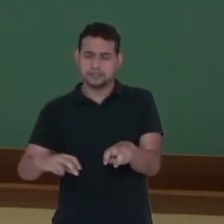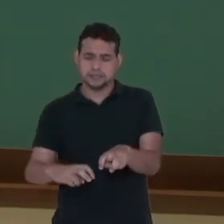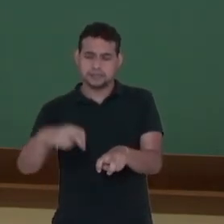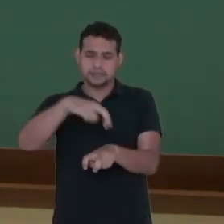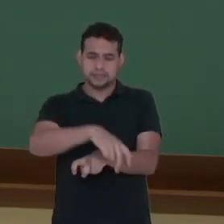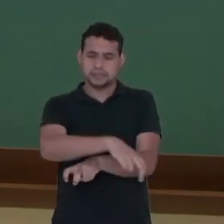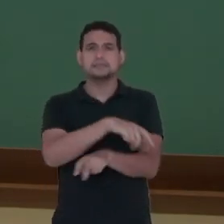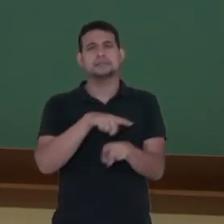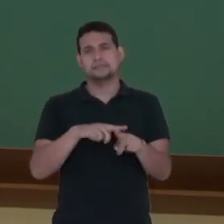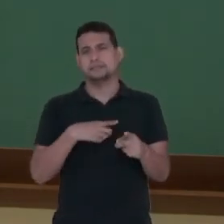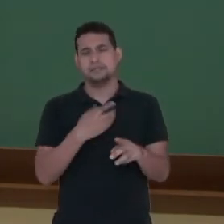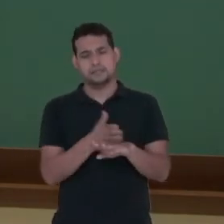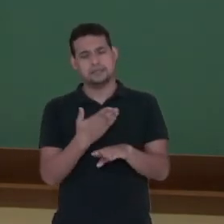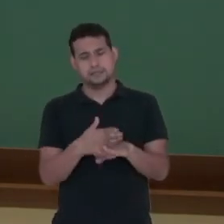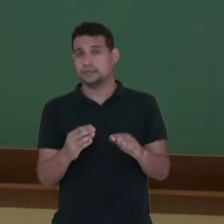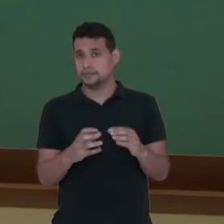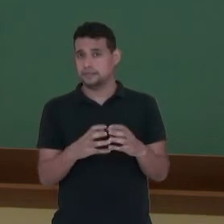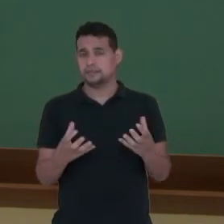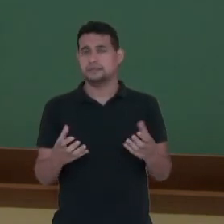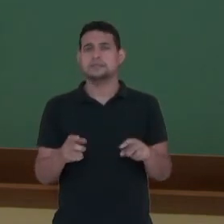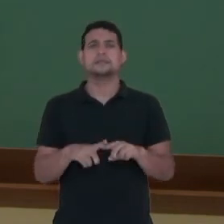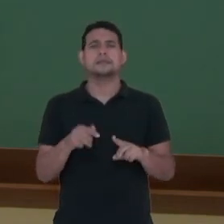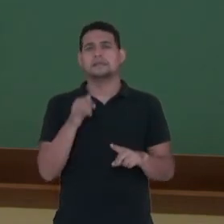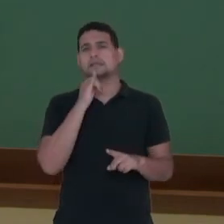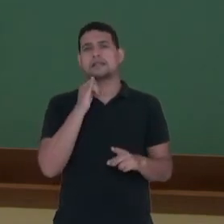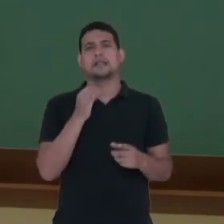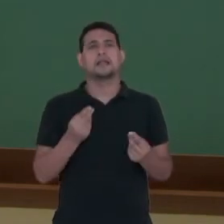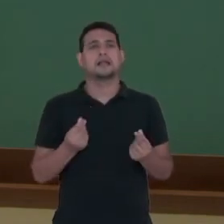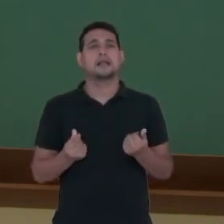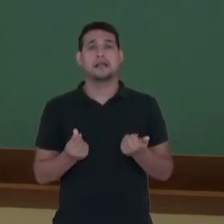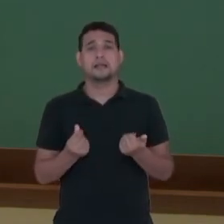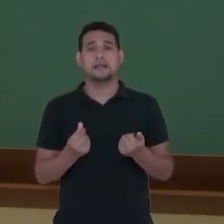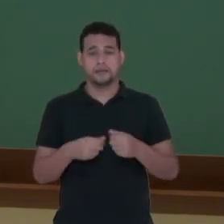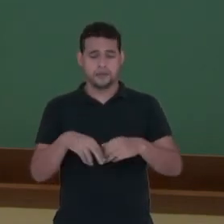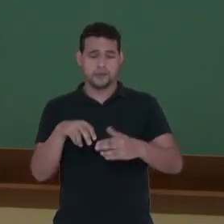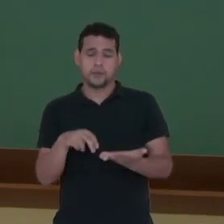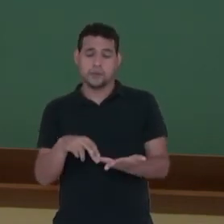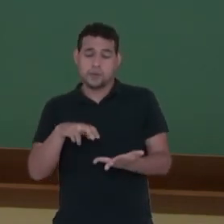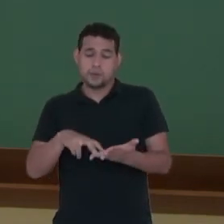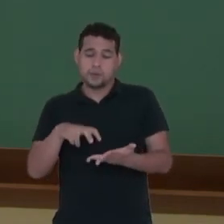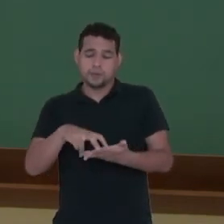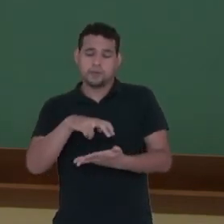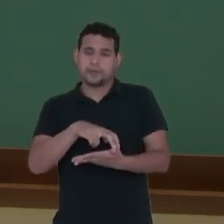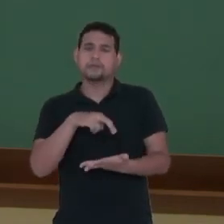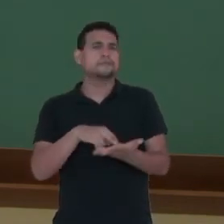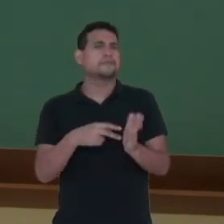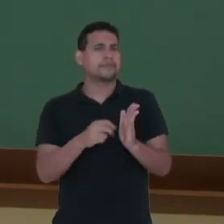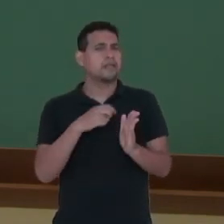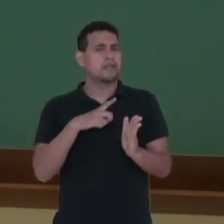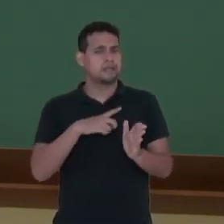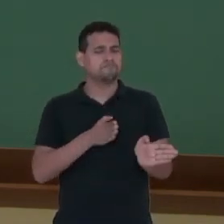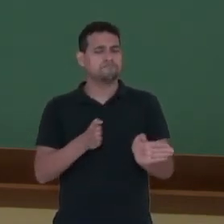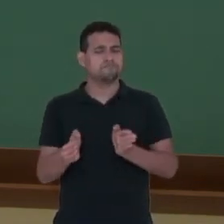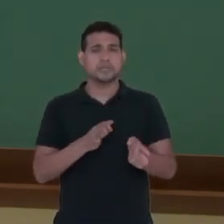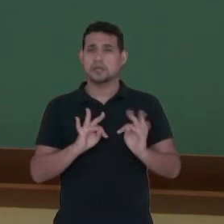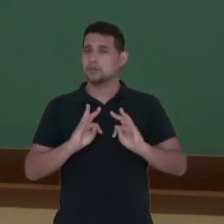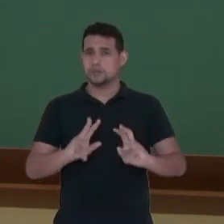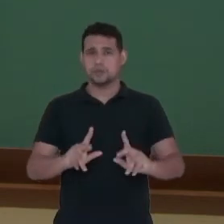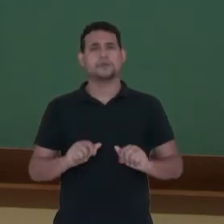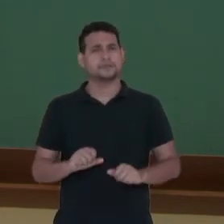transpor aquela cadeira. Então o parkour, ele é acessível a